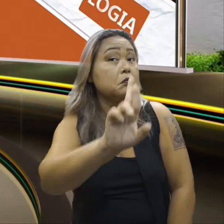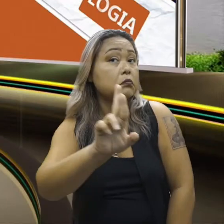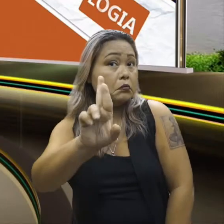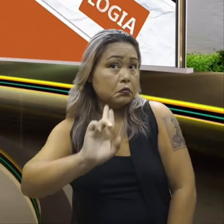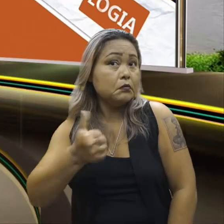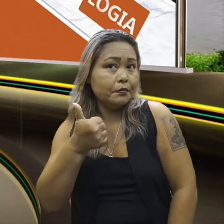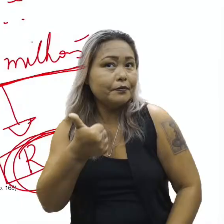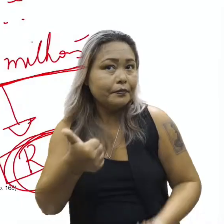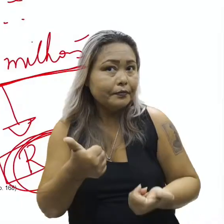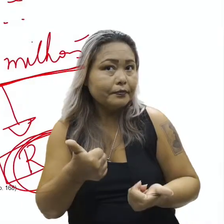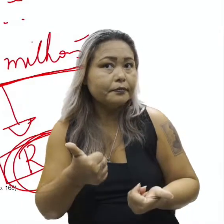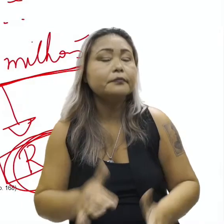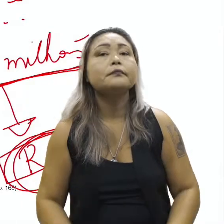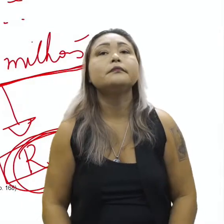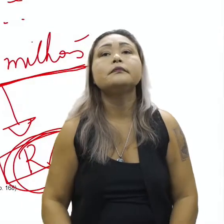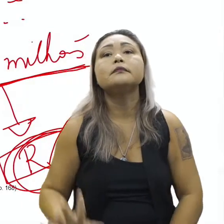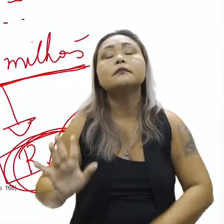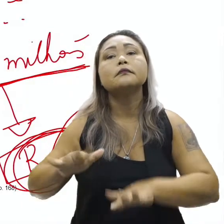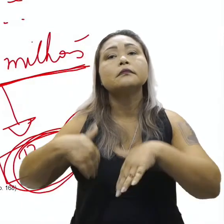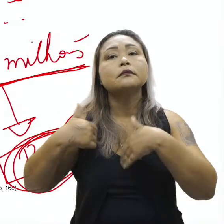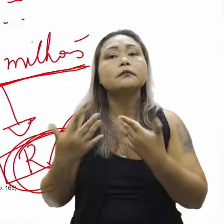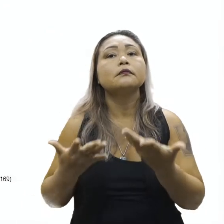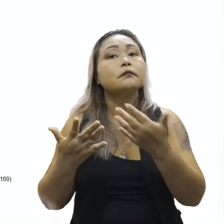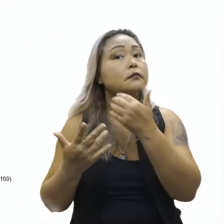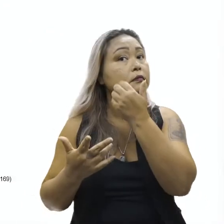bom? Passando aqui adiante,